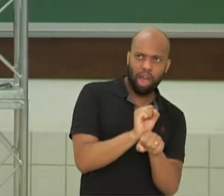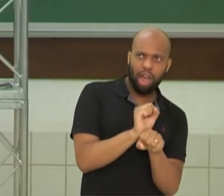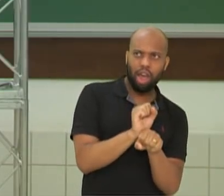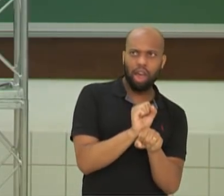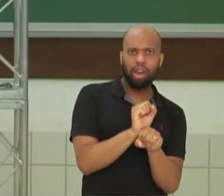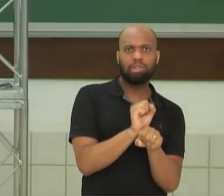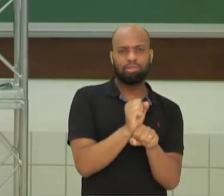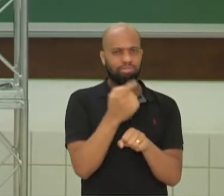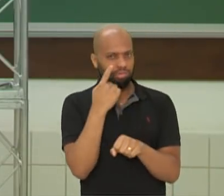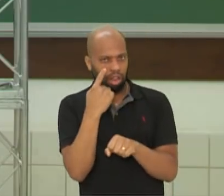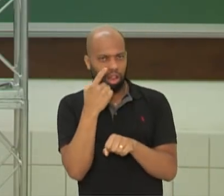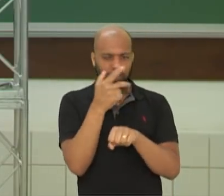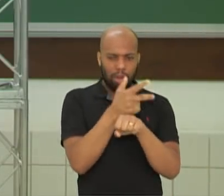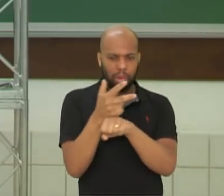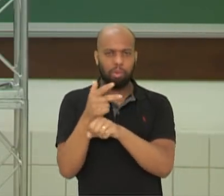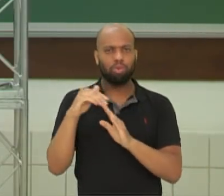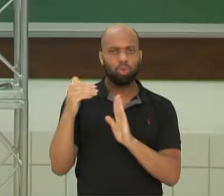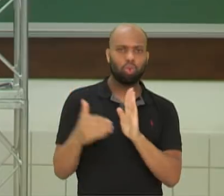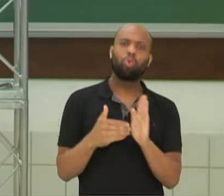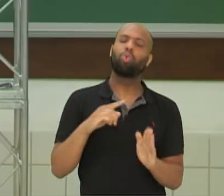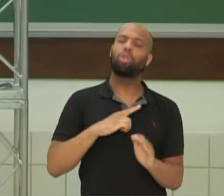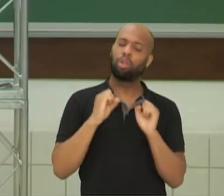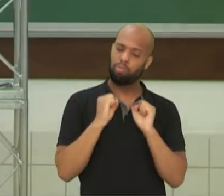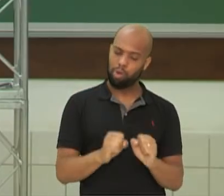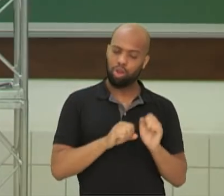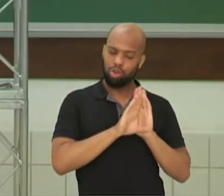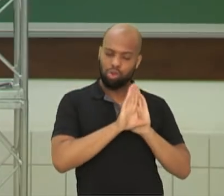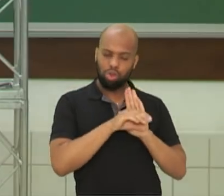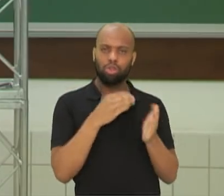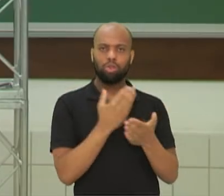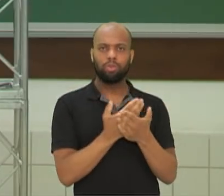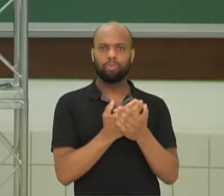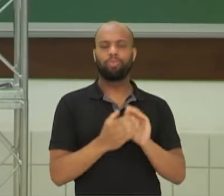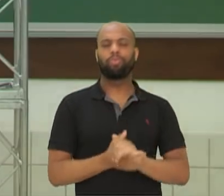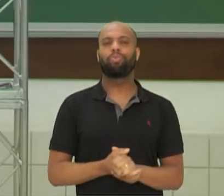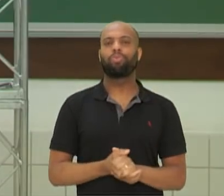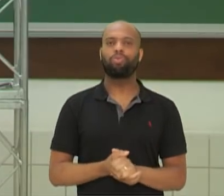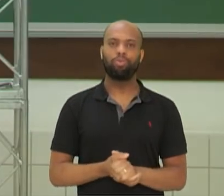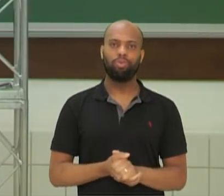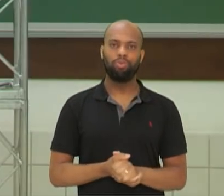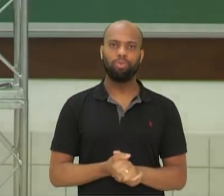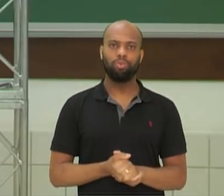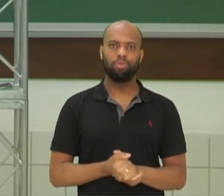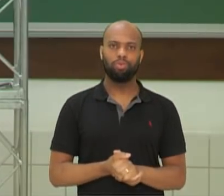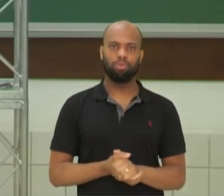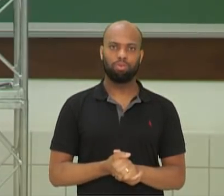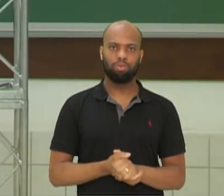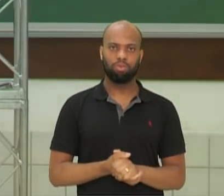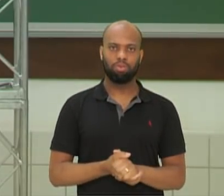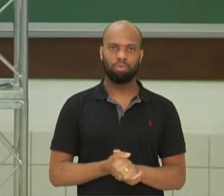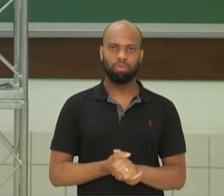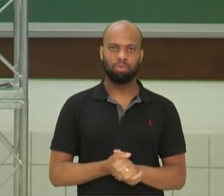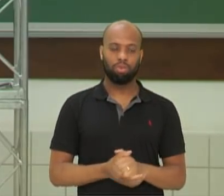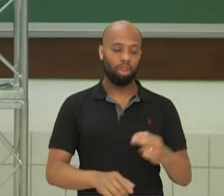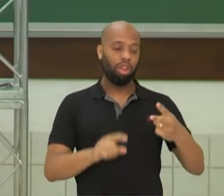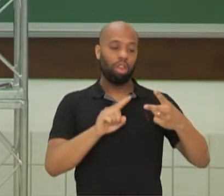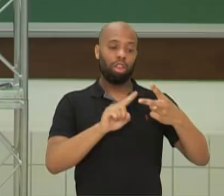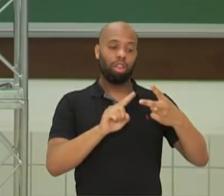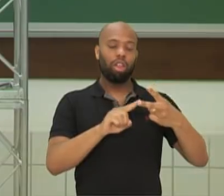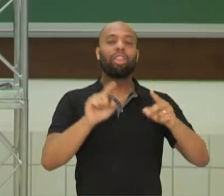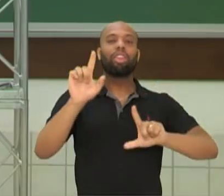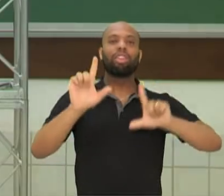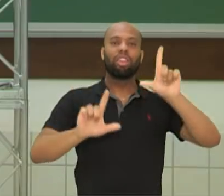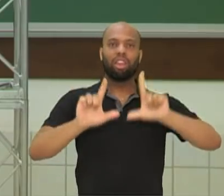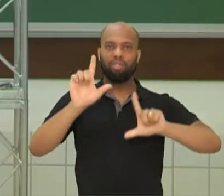você, no momento que você quiser, para rever algum conceito. No YouTube, canal Aula Paraná. Nós também estamos pela